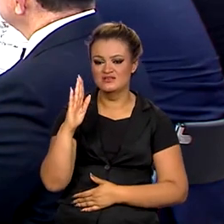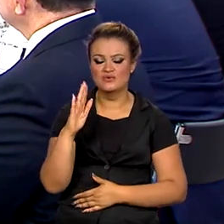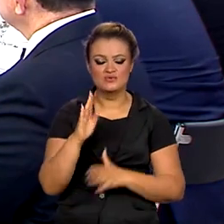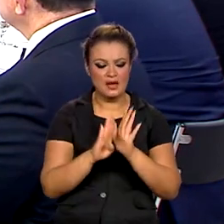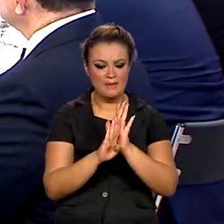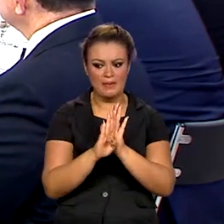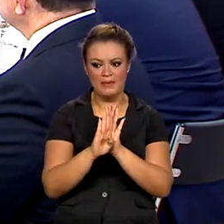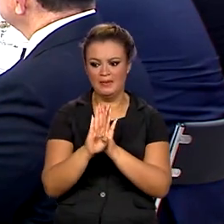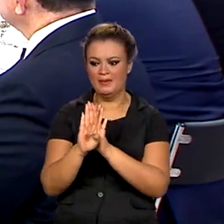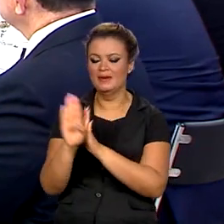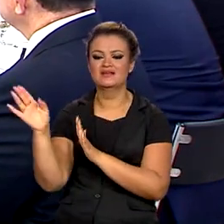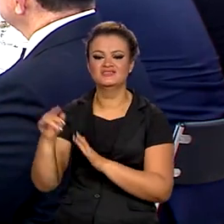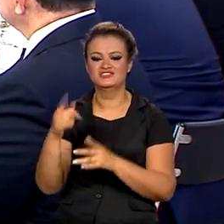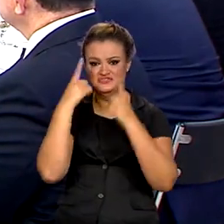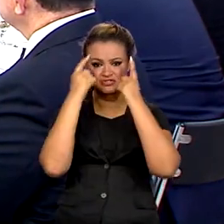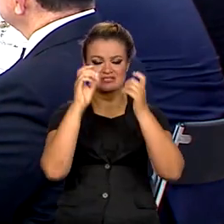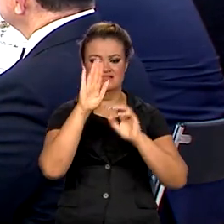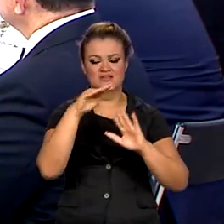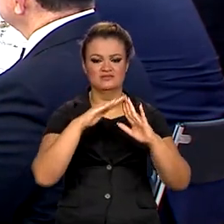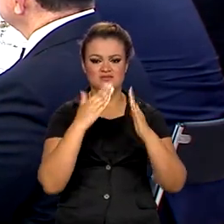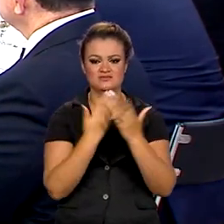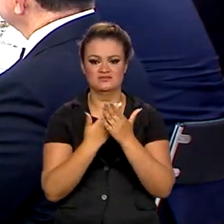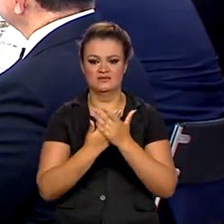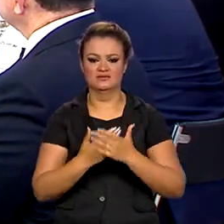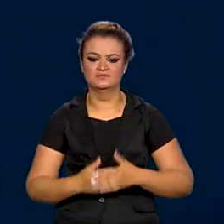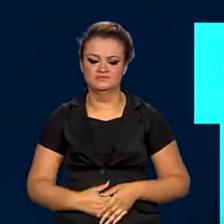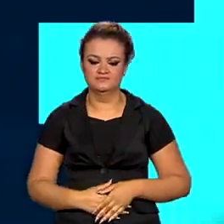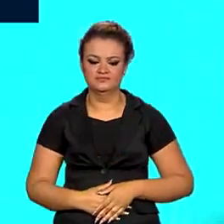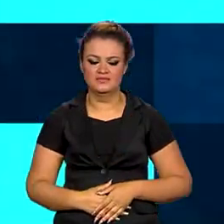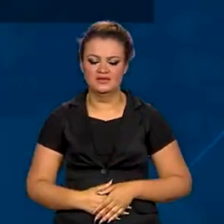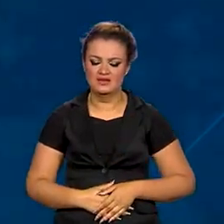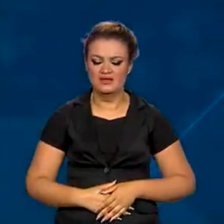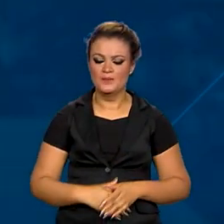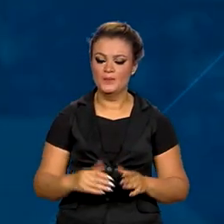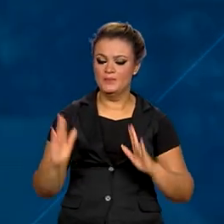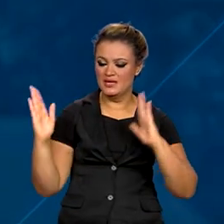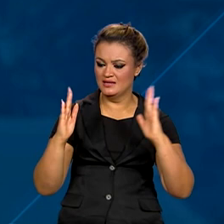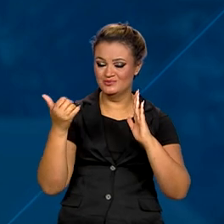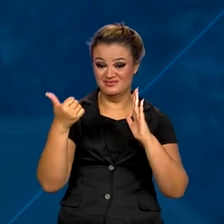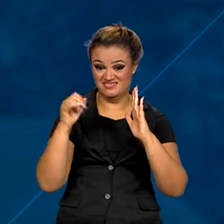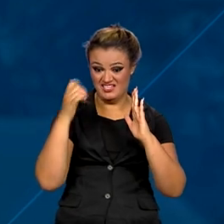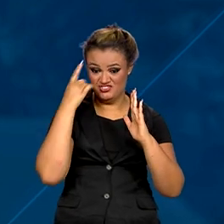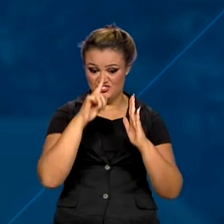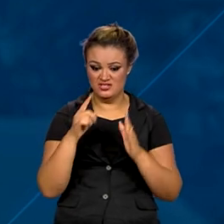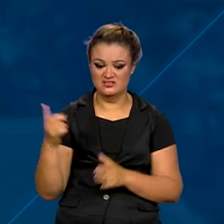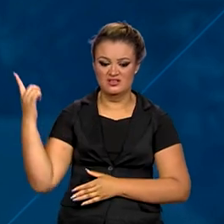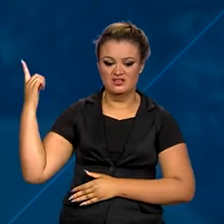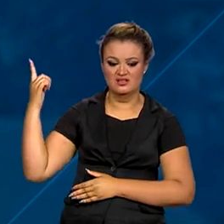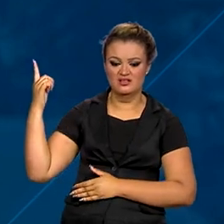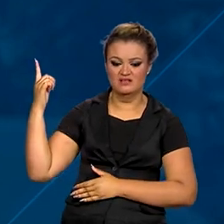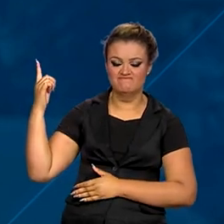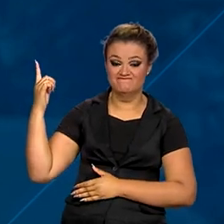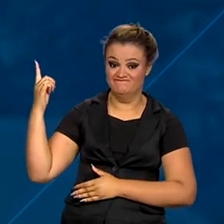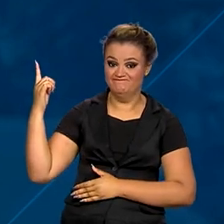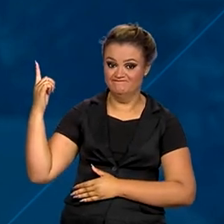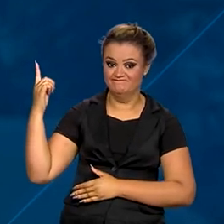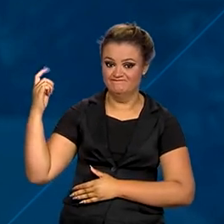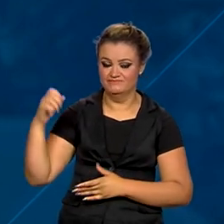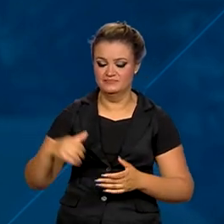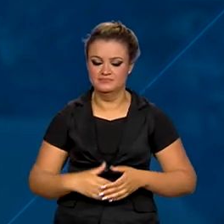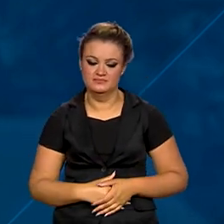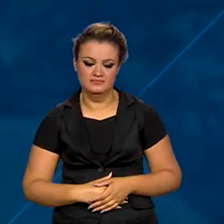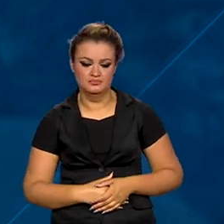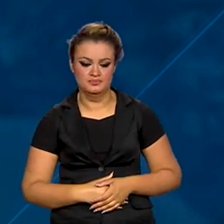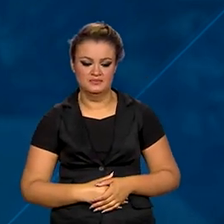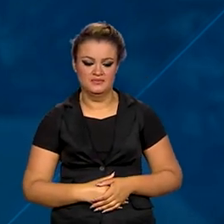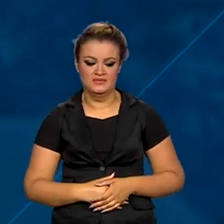um aumento de casos de violência nas instituições de ensino. Só nos últimos 10 dias, 225 pessoas foram